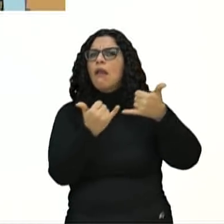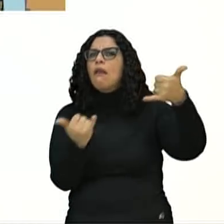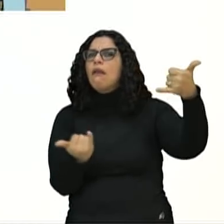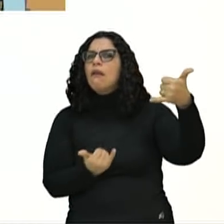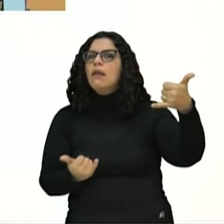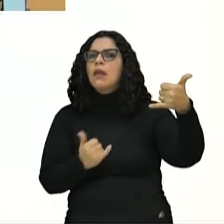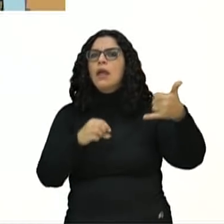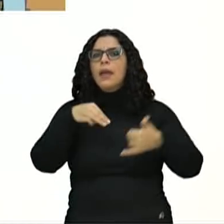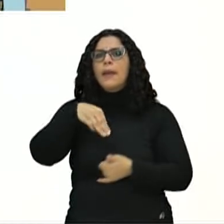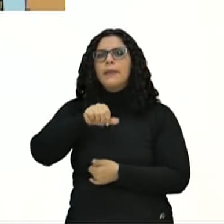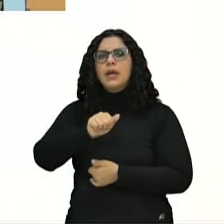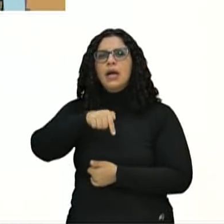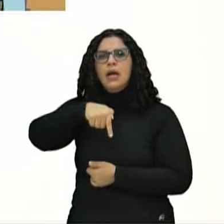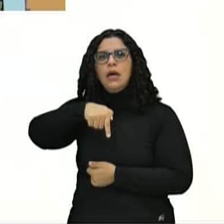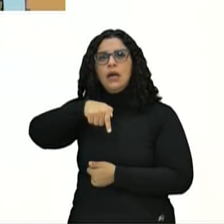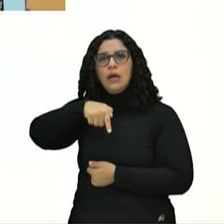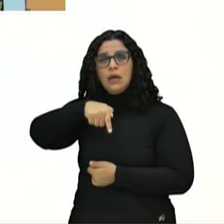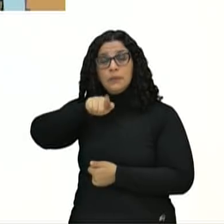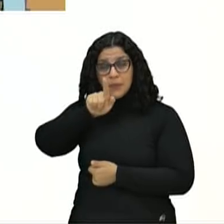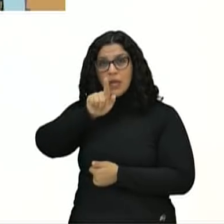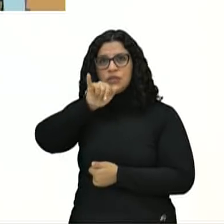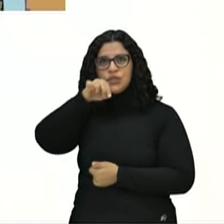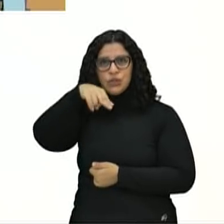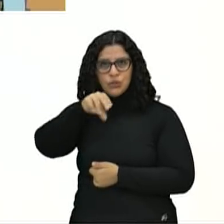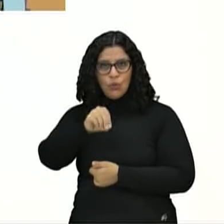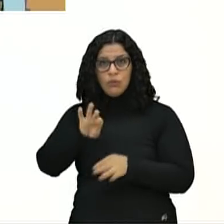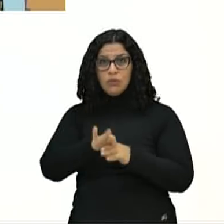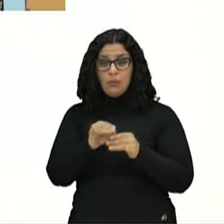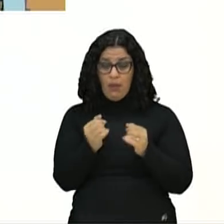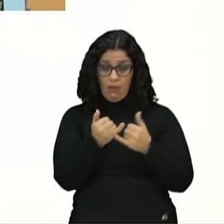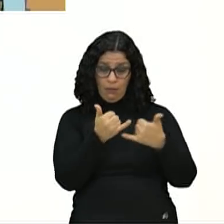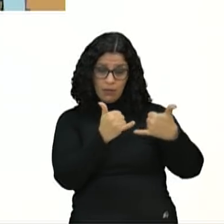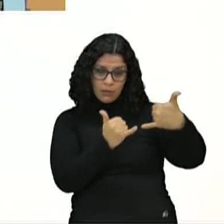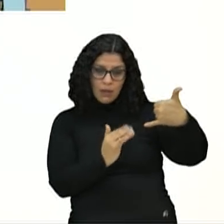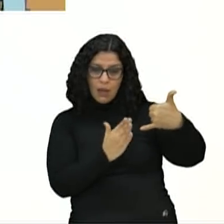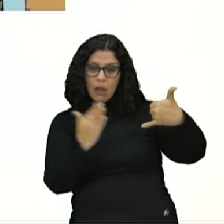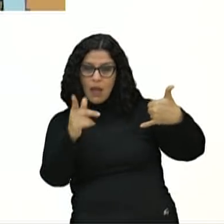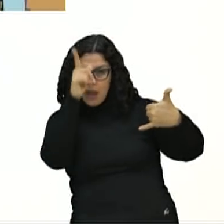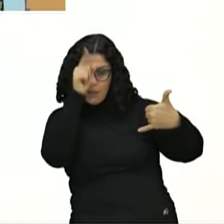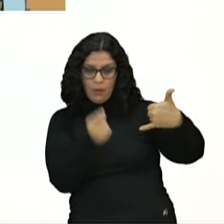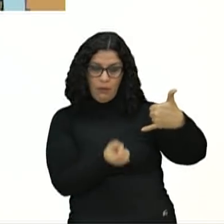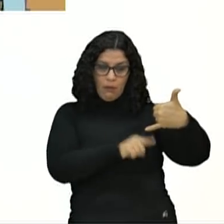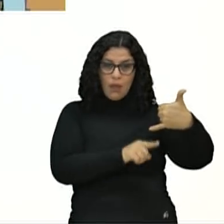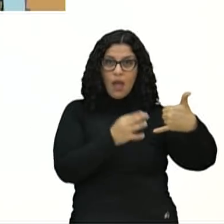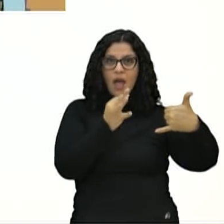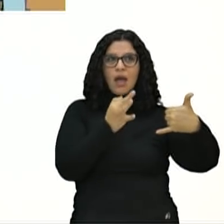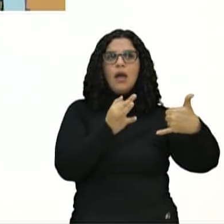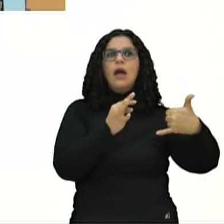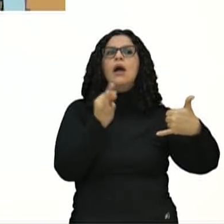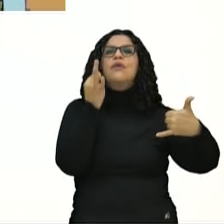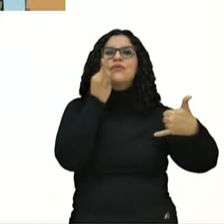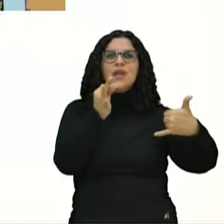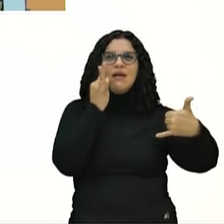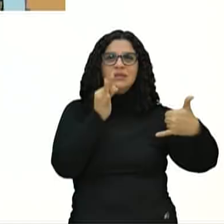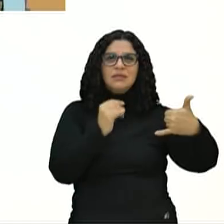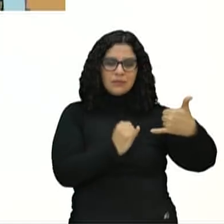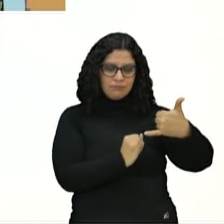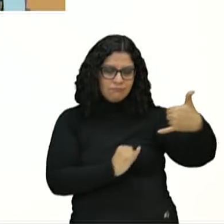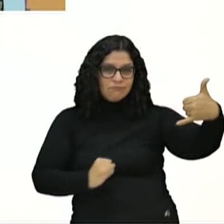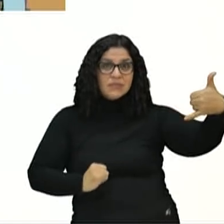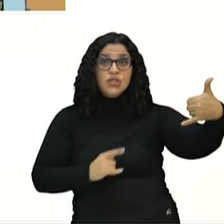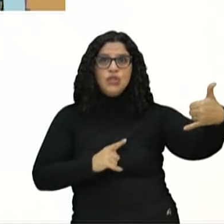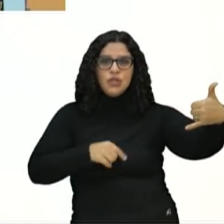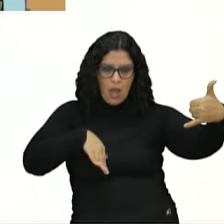linha Maginot. Essa divisa, então, entre os países com uma forte linha de